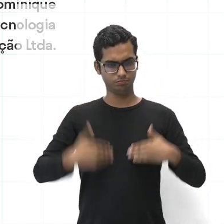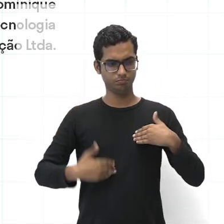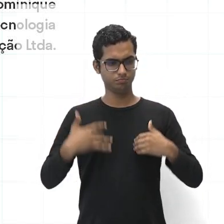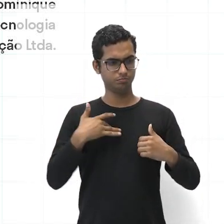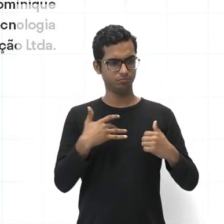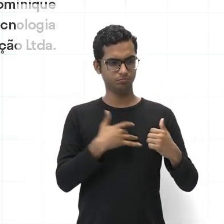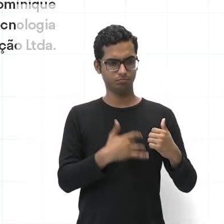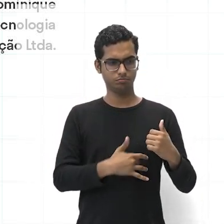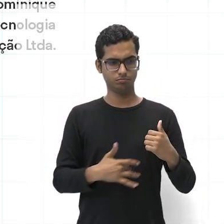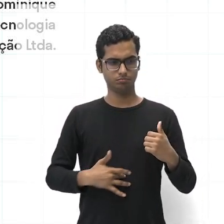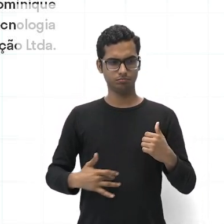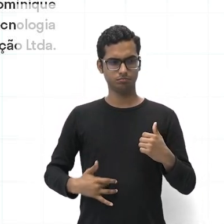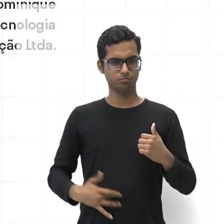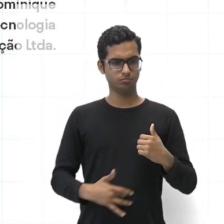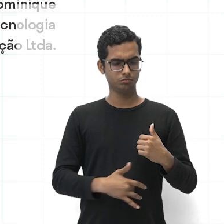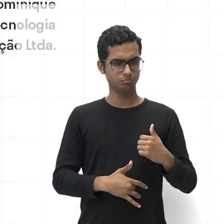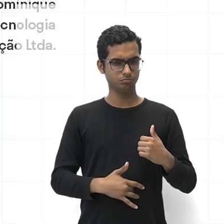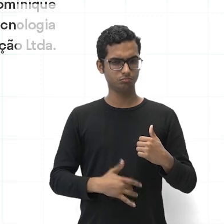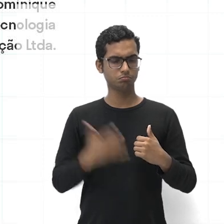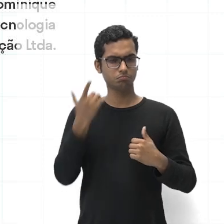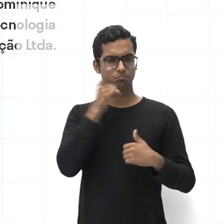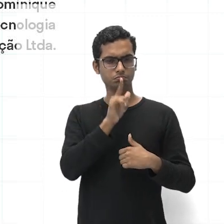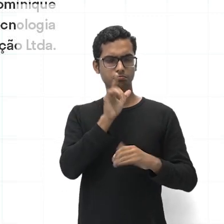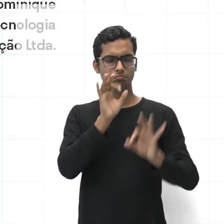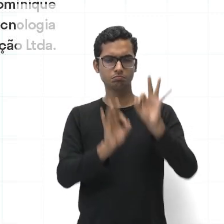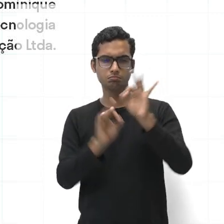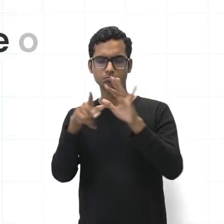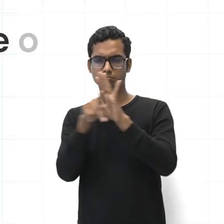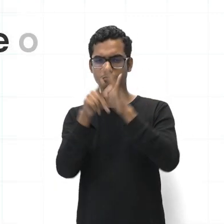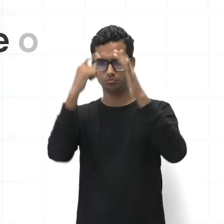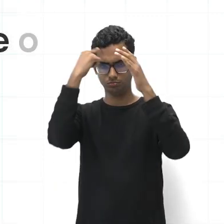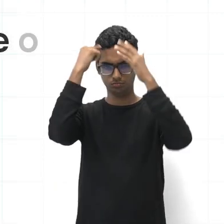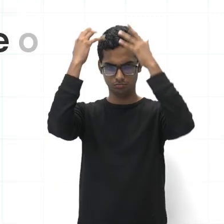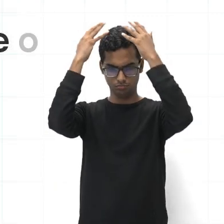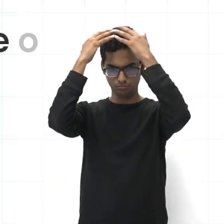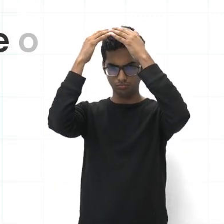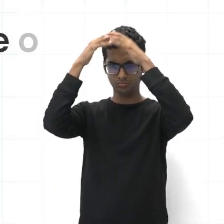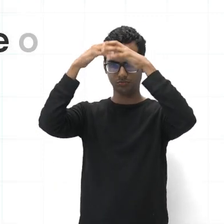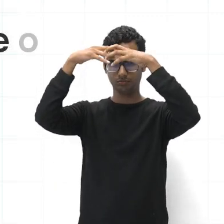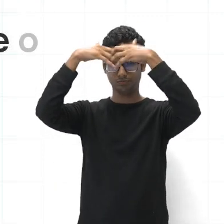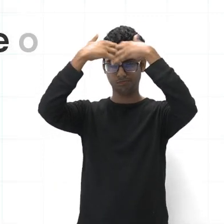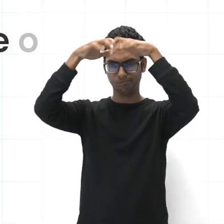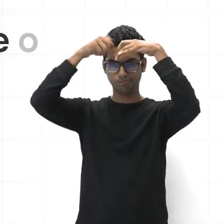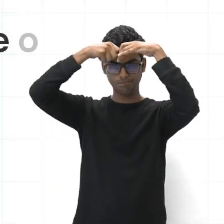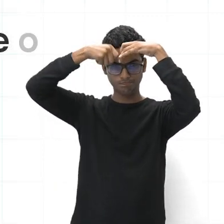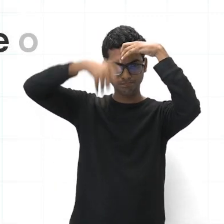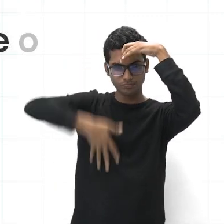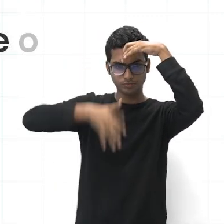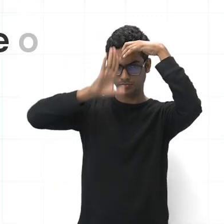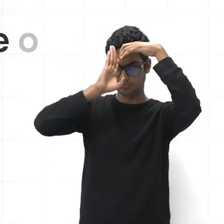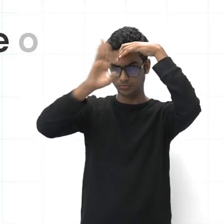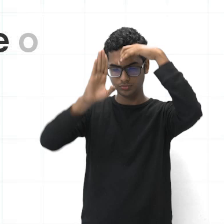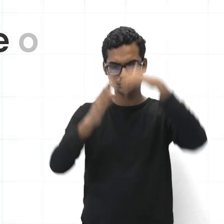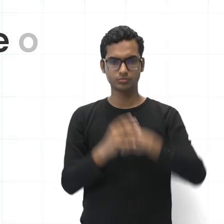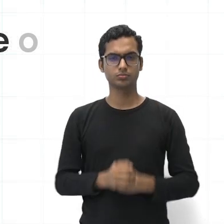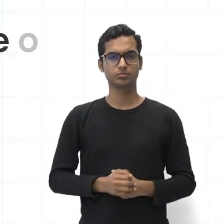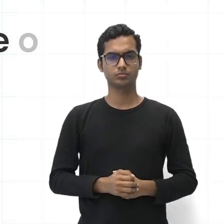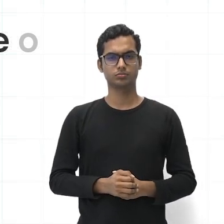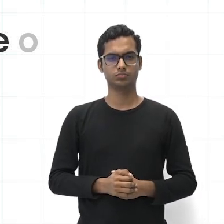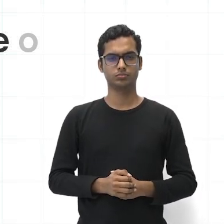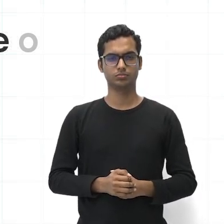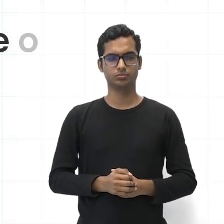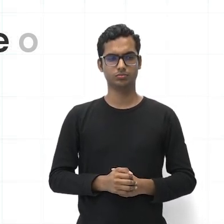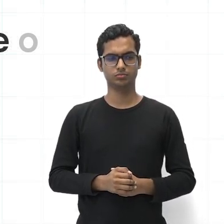para dividir partes do sistema nervoso, a começar aí pelo sistema nervoso central, né? O